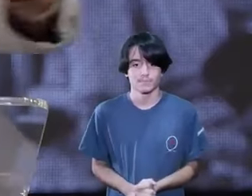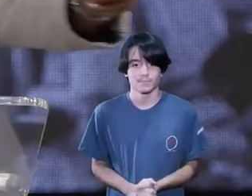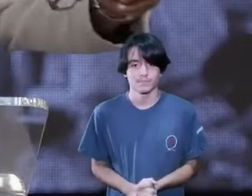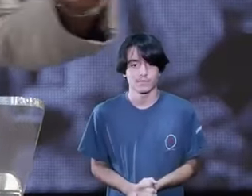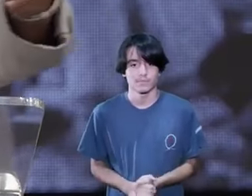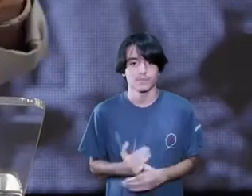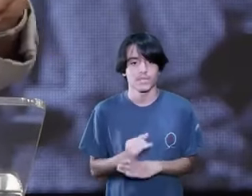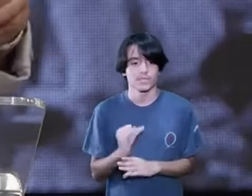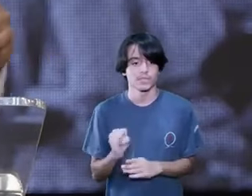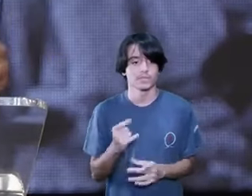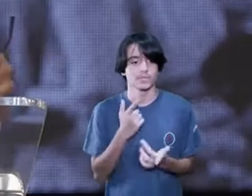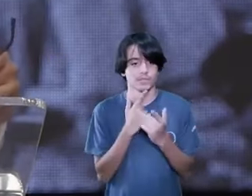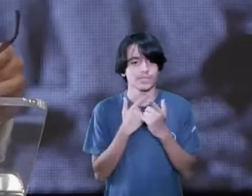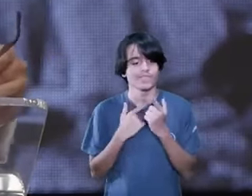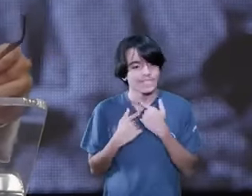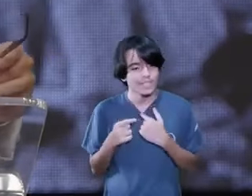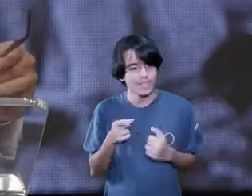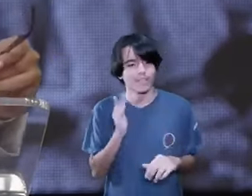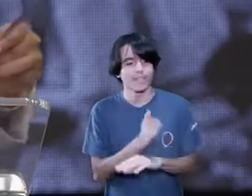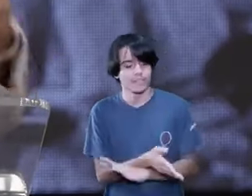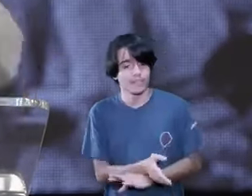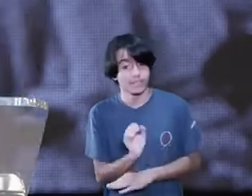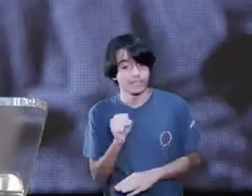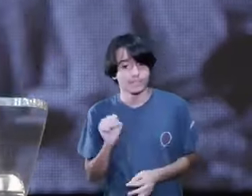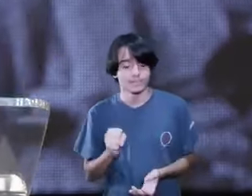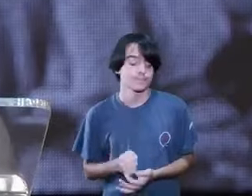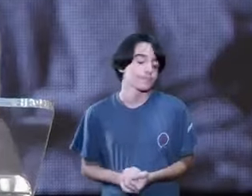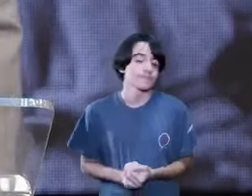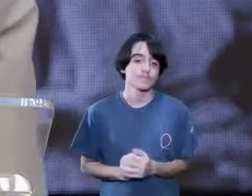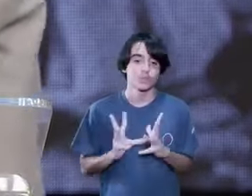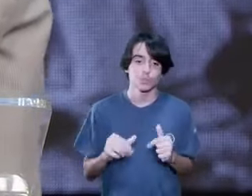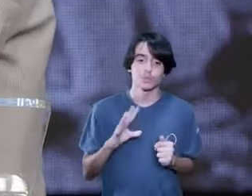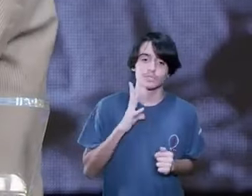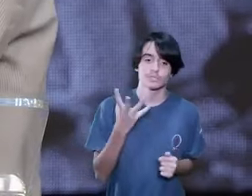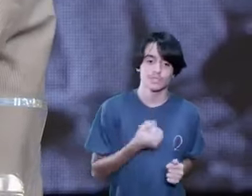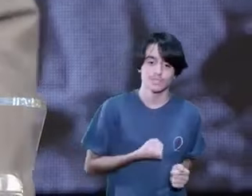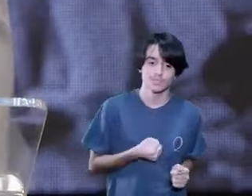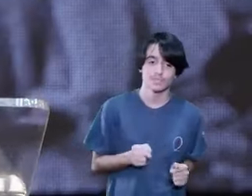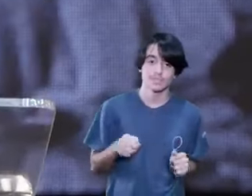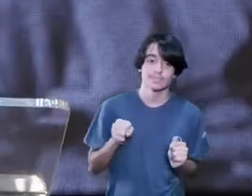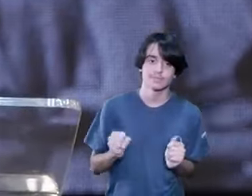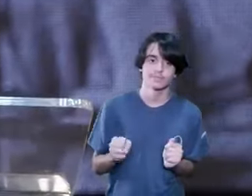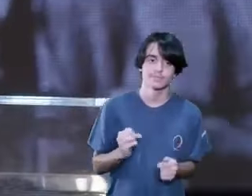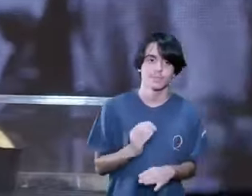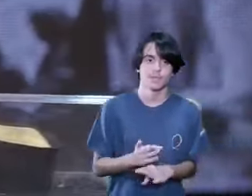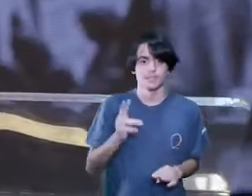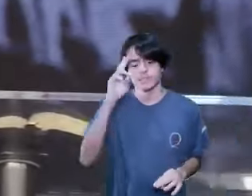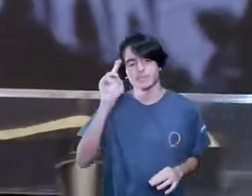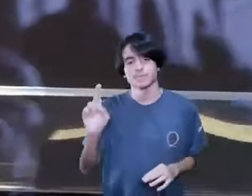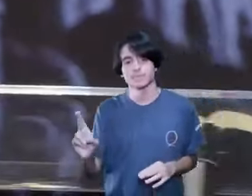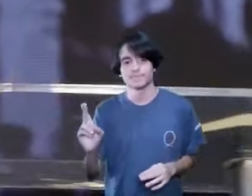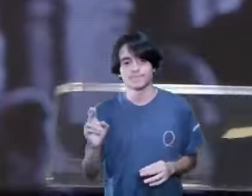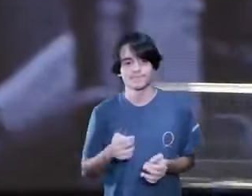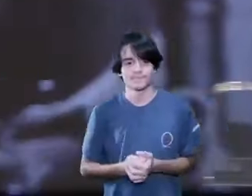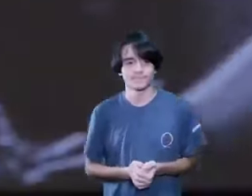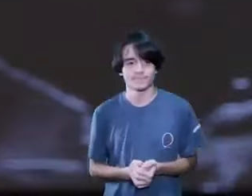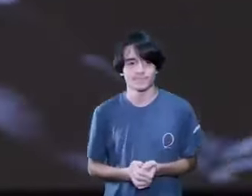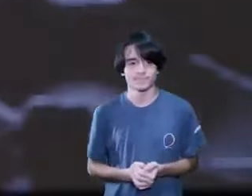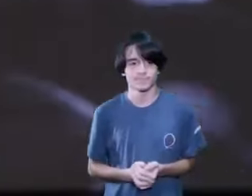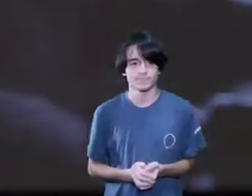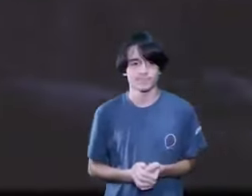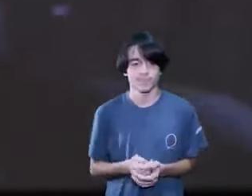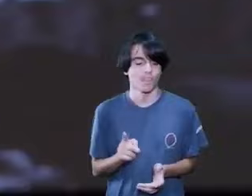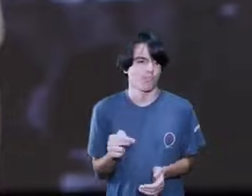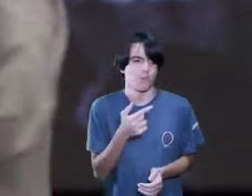Mas seu desejo não é que entre? Sim. Que todos se salvem? Sim. Mas o Senhor não é